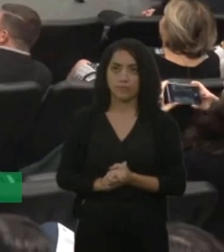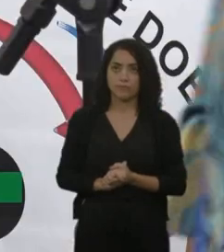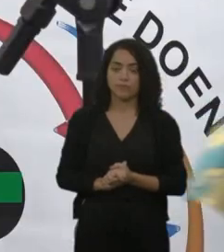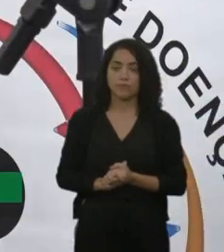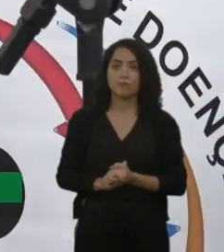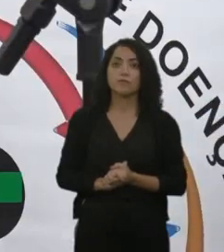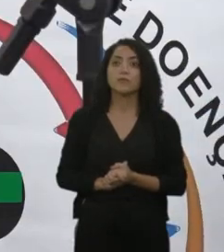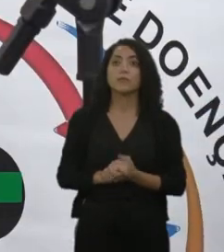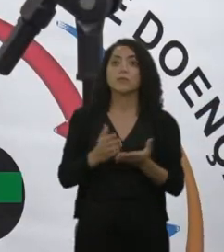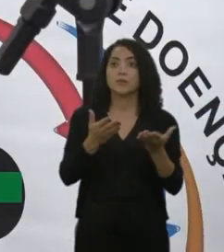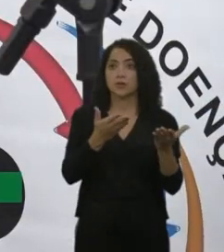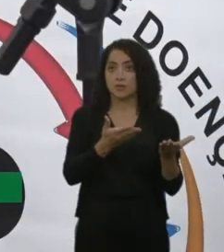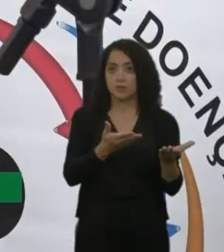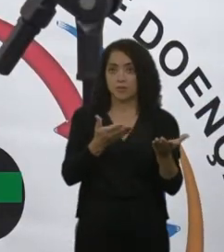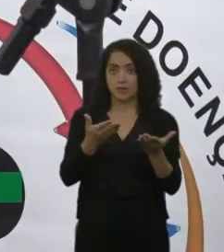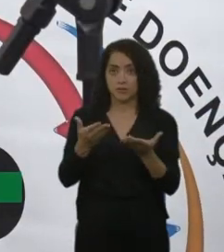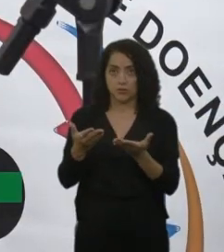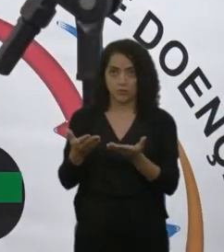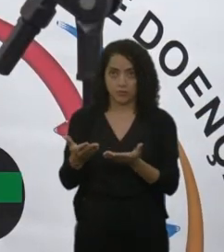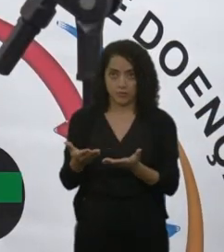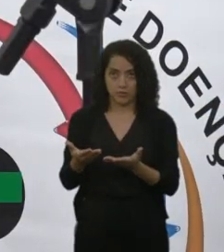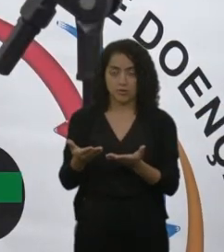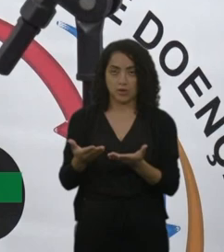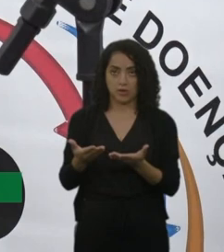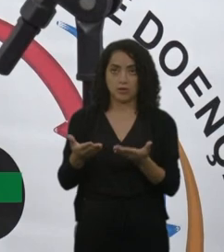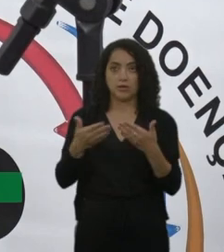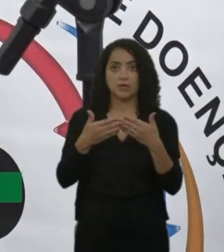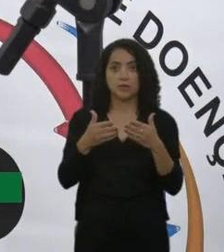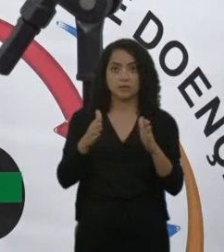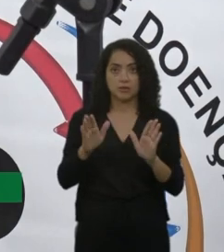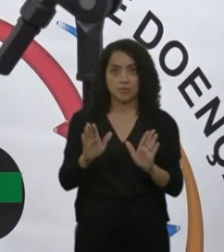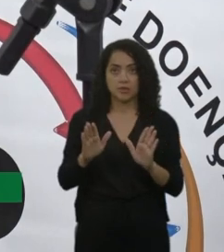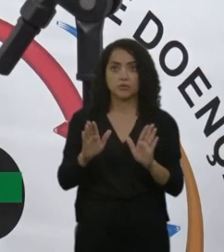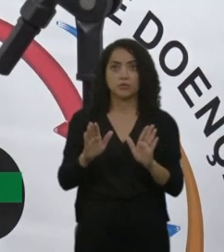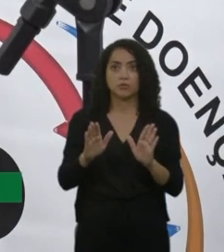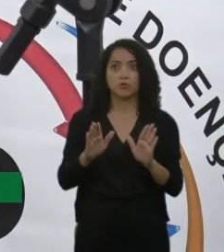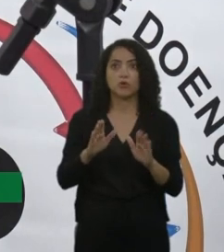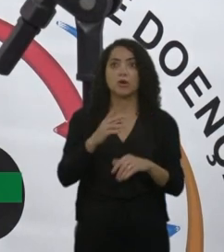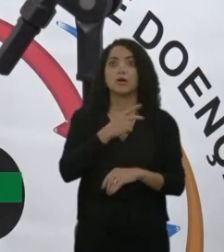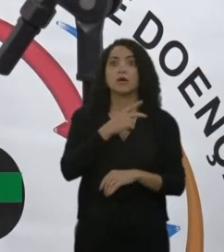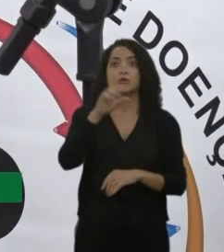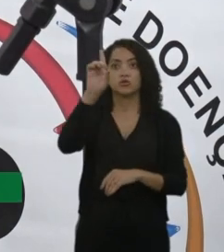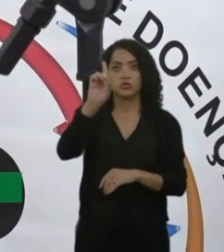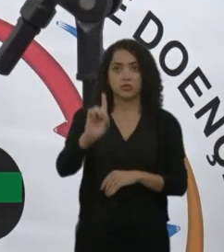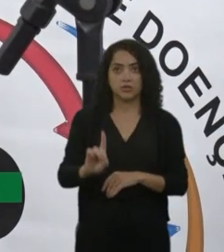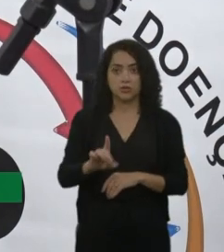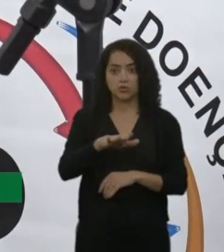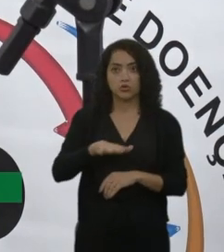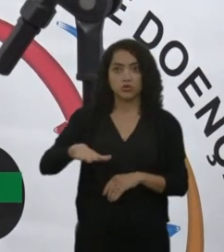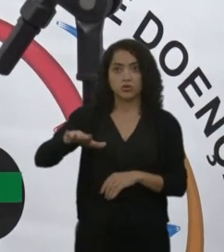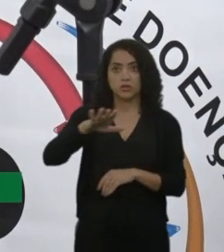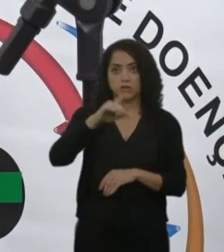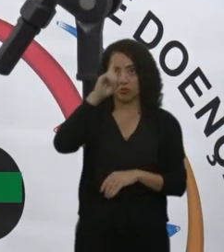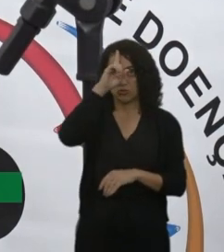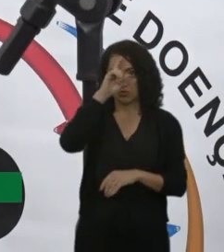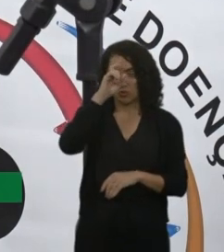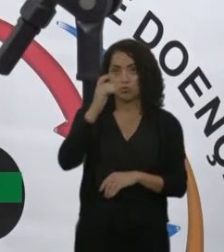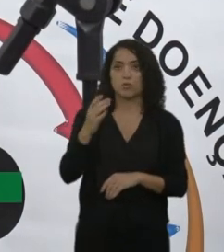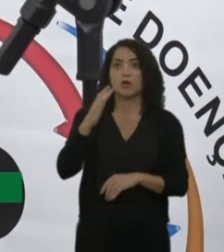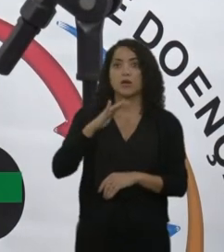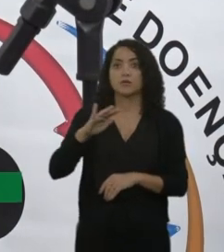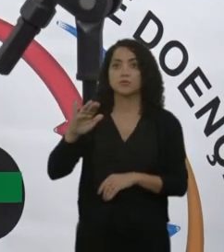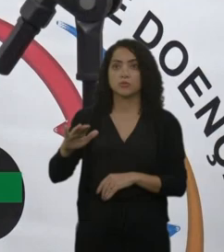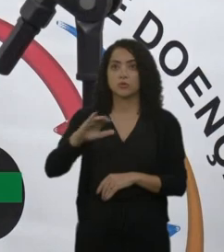Compõe também esta mesa de abertura o senhor diretor-geral do Hospital Infantil Joana de